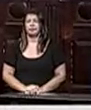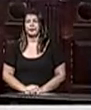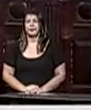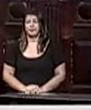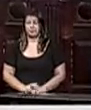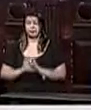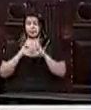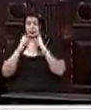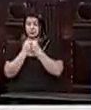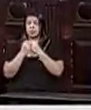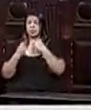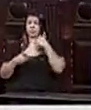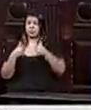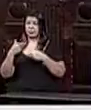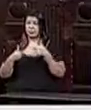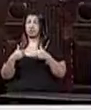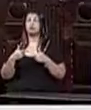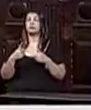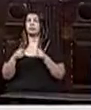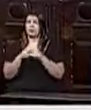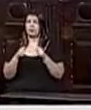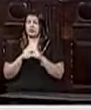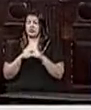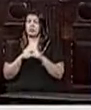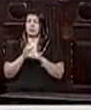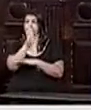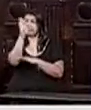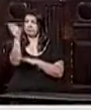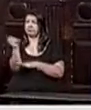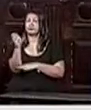A Comissão de Trabalho vai realizar em Teresópolis,